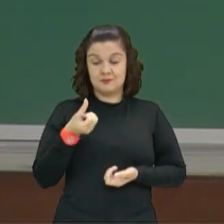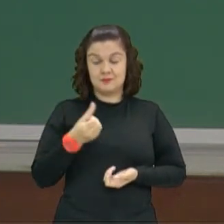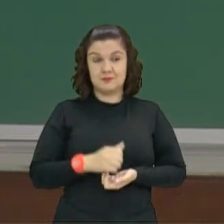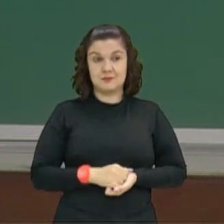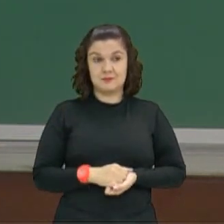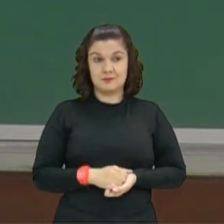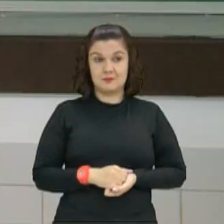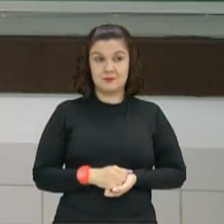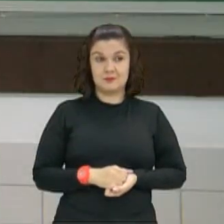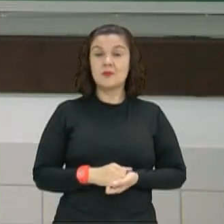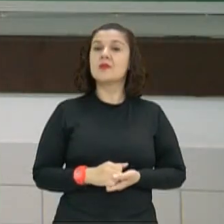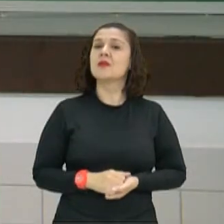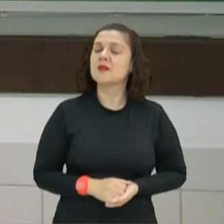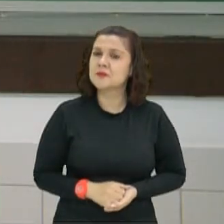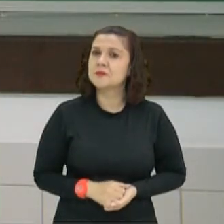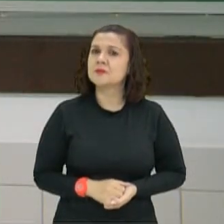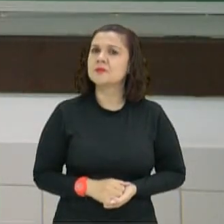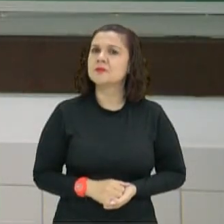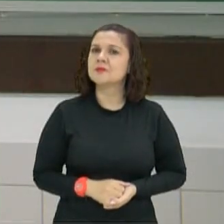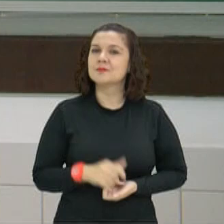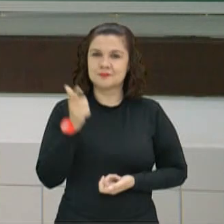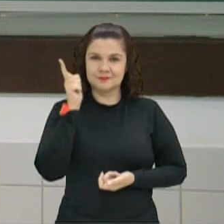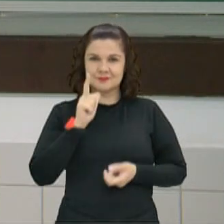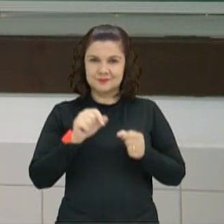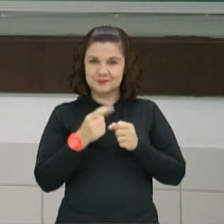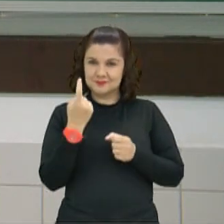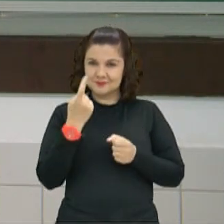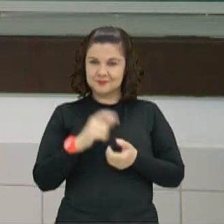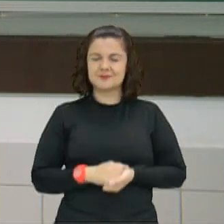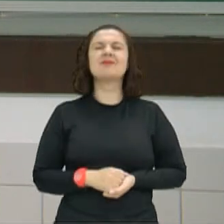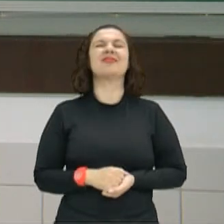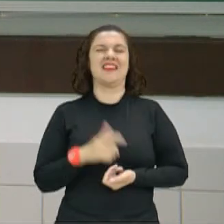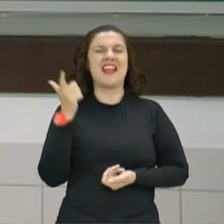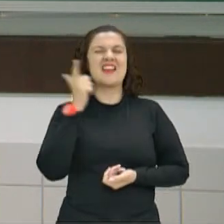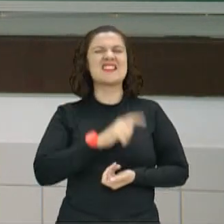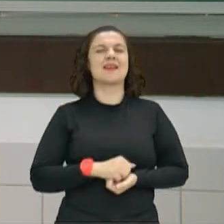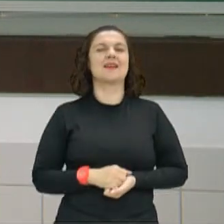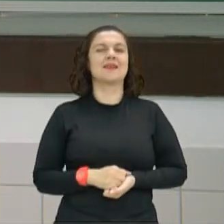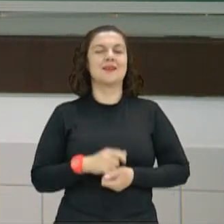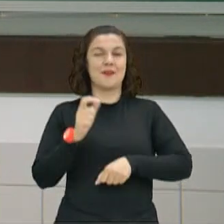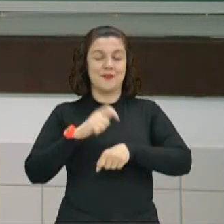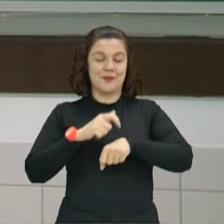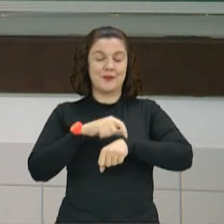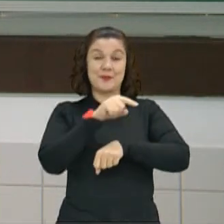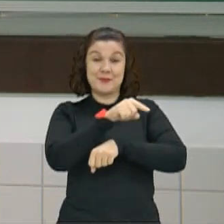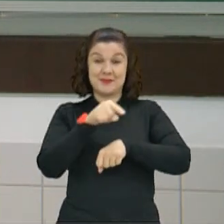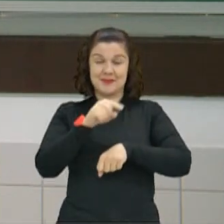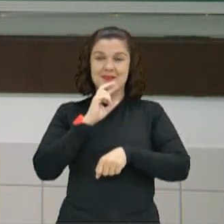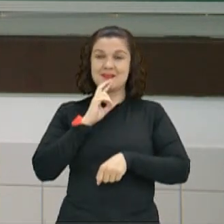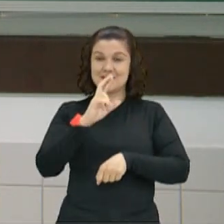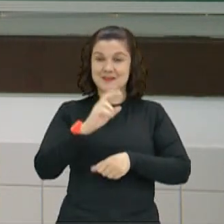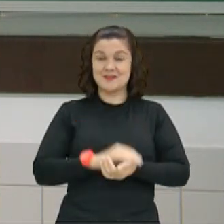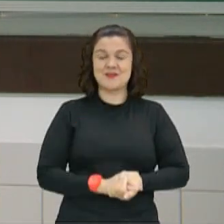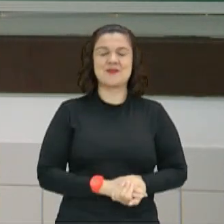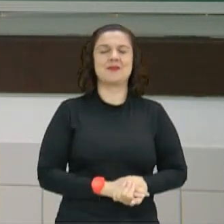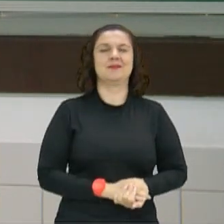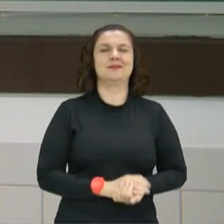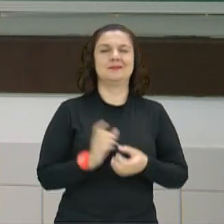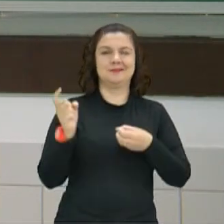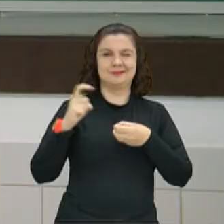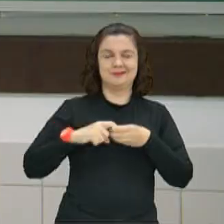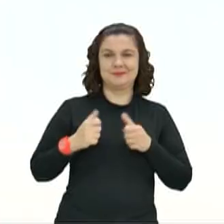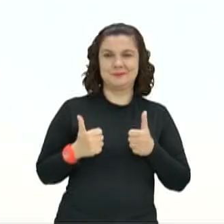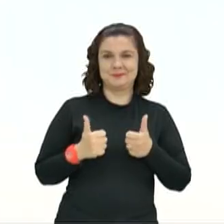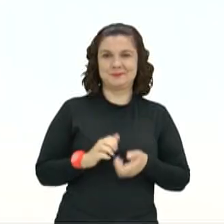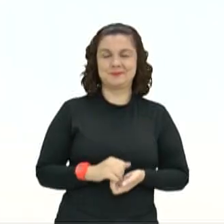C, 6? E aí? Consegue fazer isso daí? Claro que você consegue. Então eu vou dar um tempinho para você fazer e daqui a pouco eu volto,